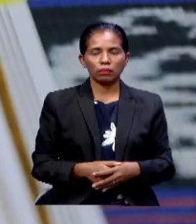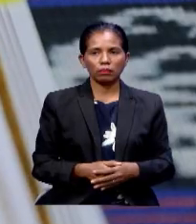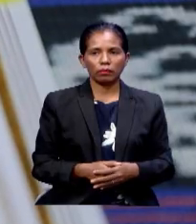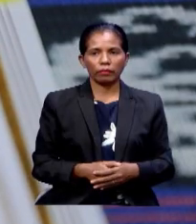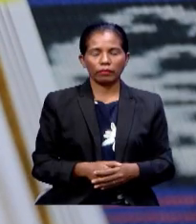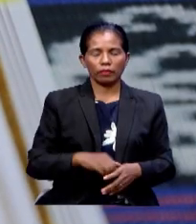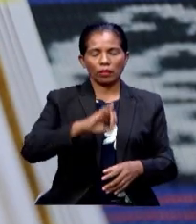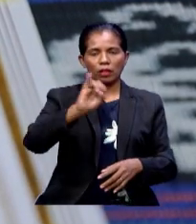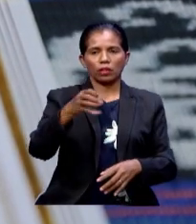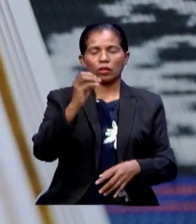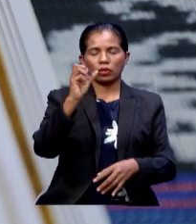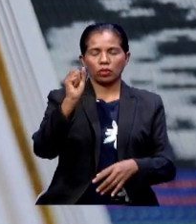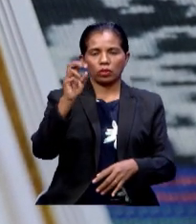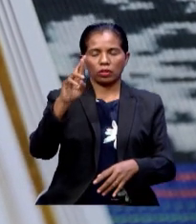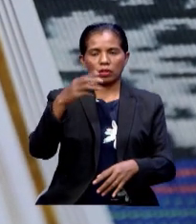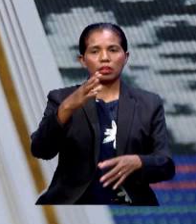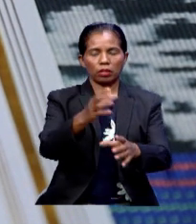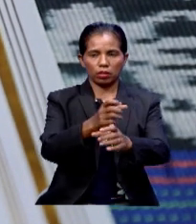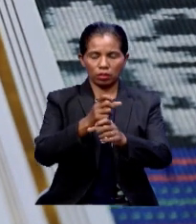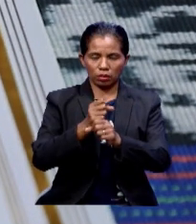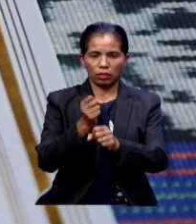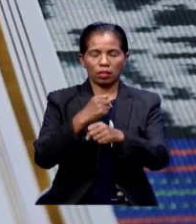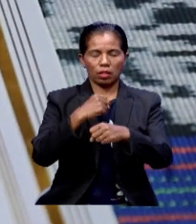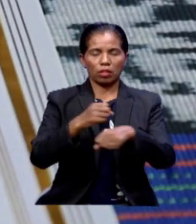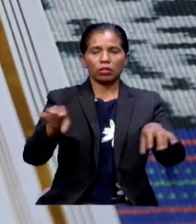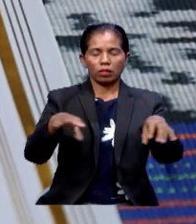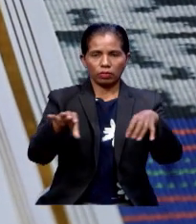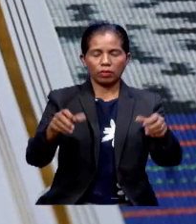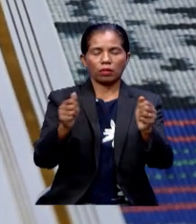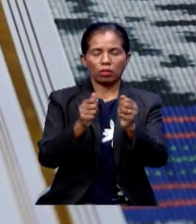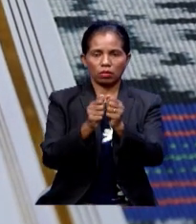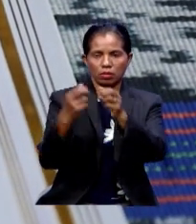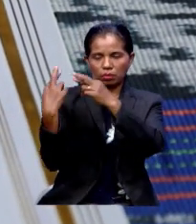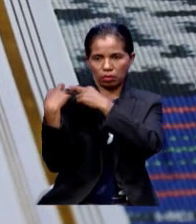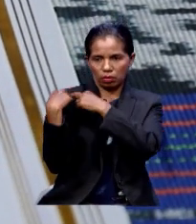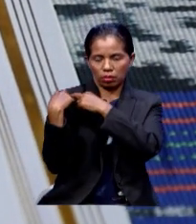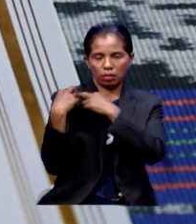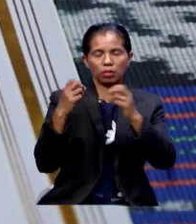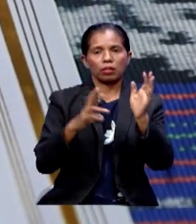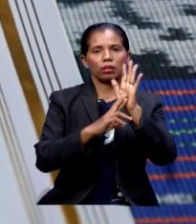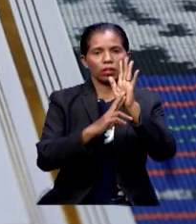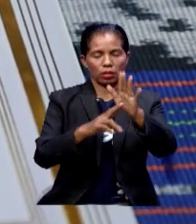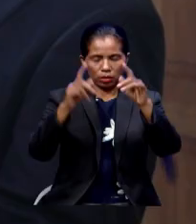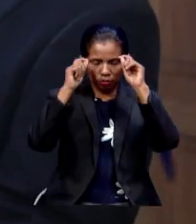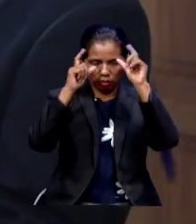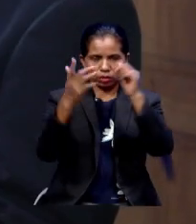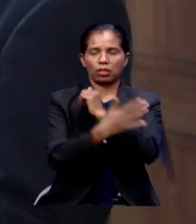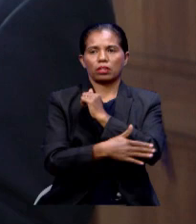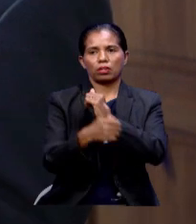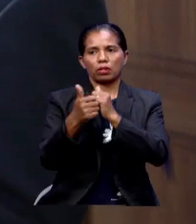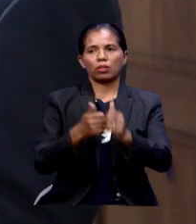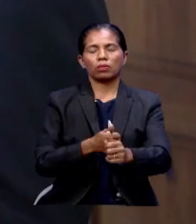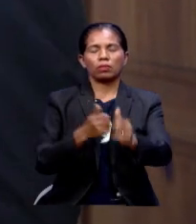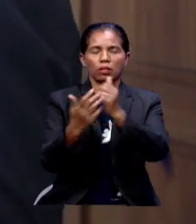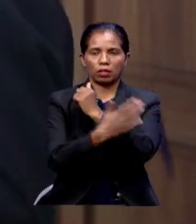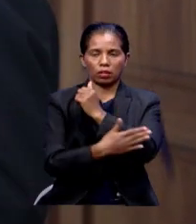Jorge Trindade actuia de parte pronto simu no halau kenar hirakne ho responsabilidade ho de representa Timor Leste hirelior tuir país